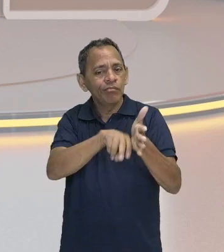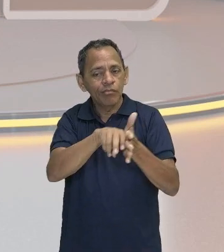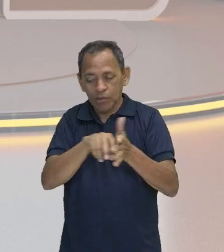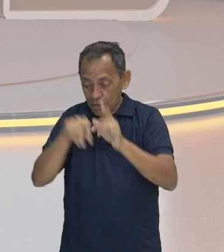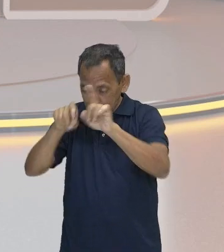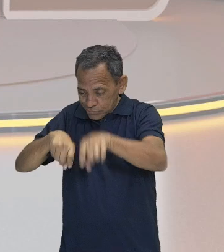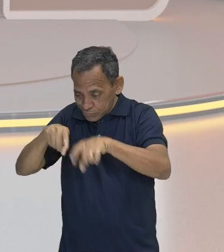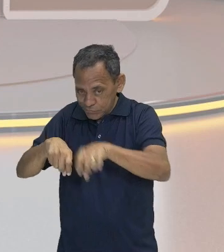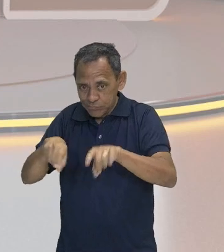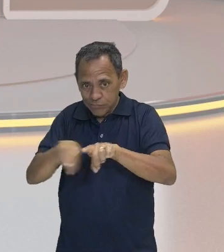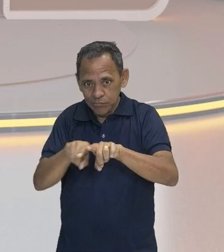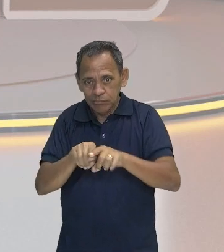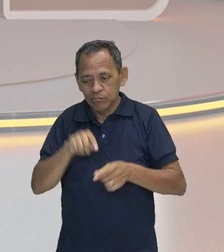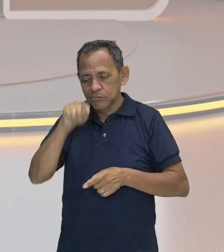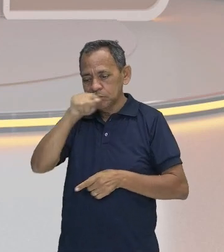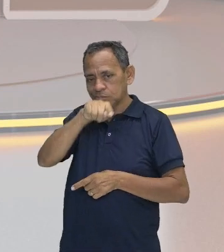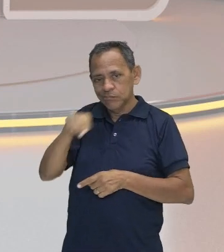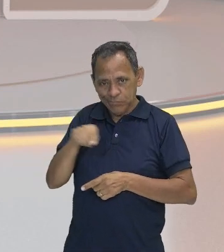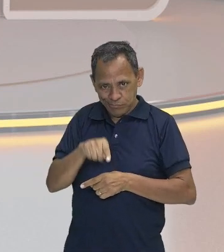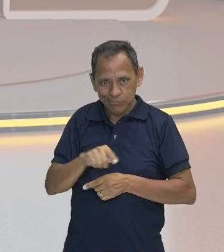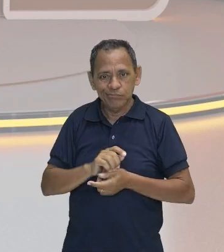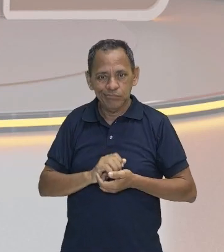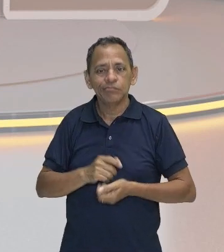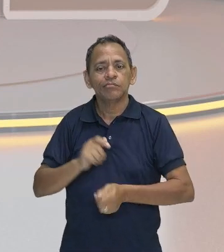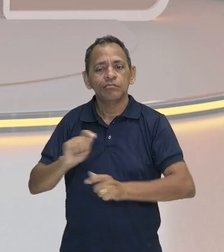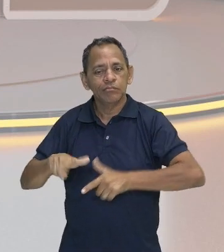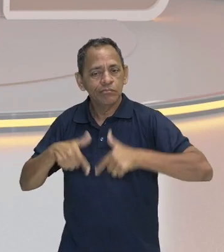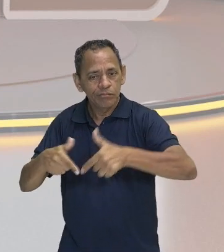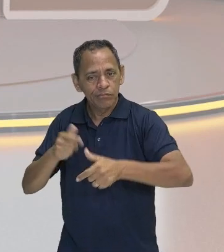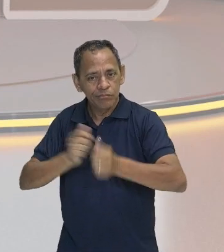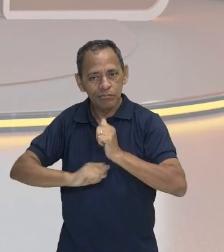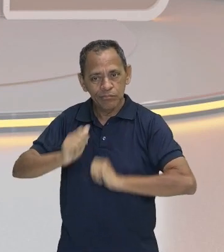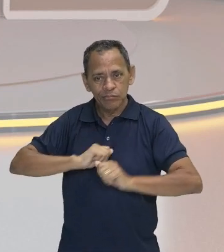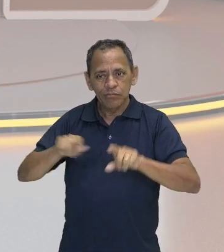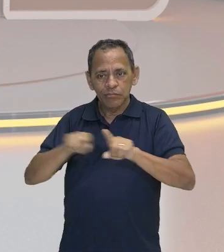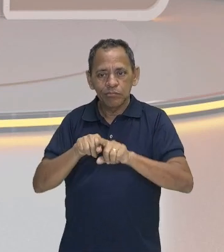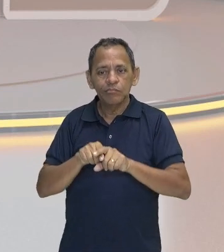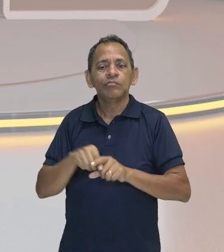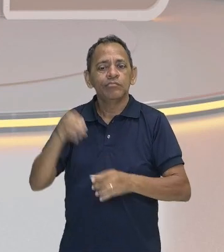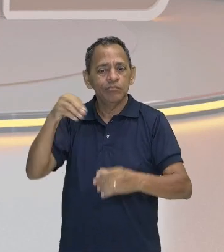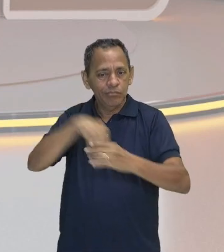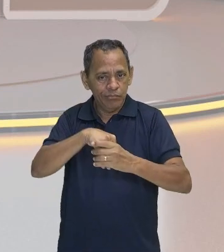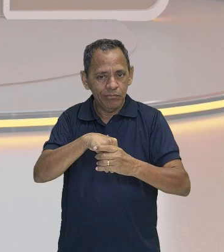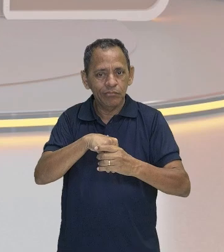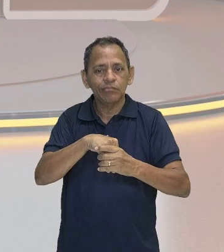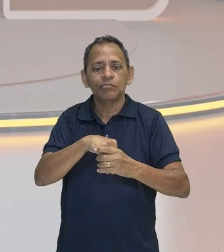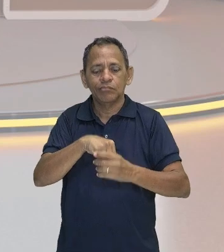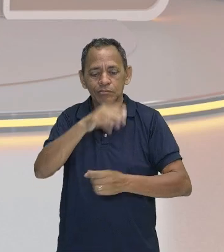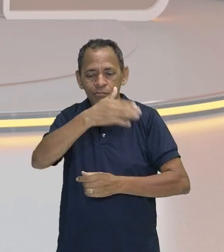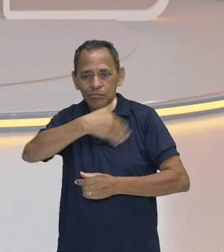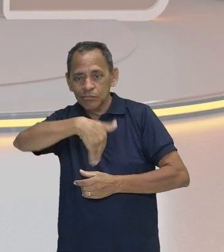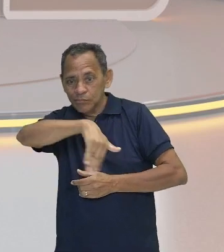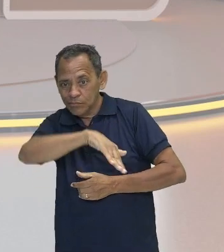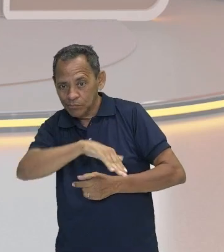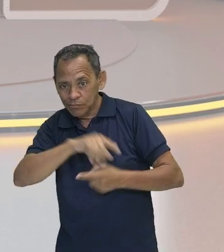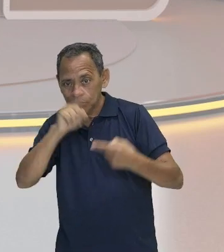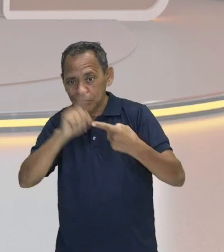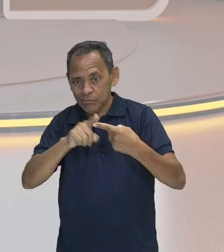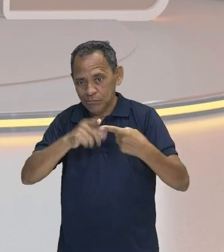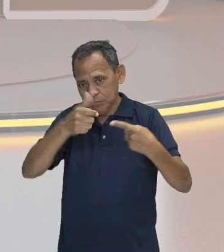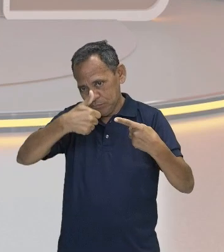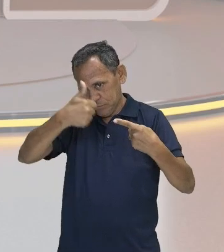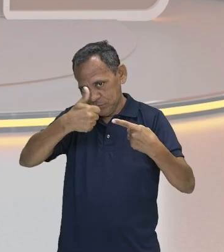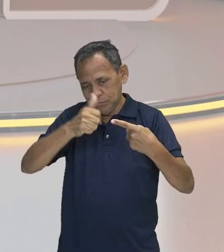Então, são essas as atividades econômicas que fazem parte do setor primário, tá bom? E aí nós temos o